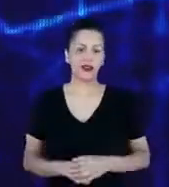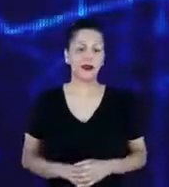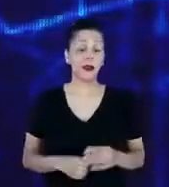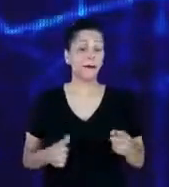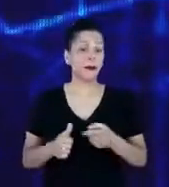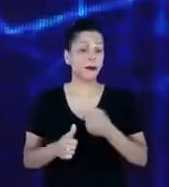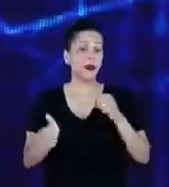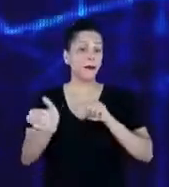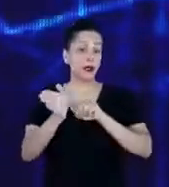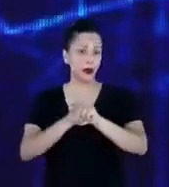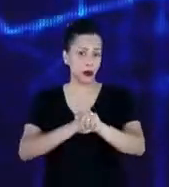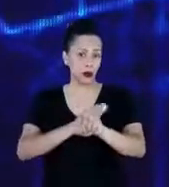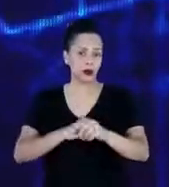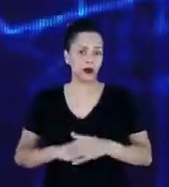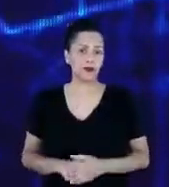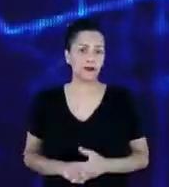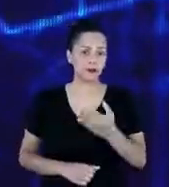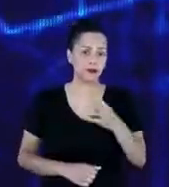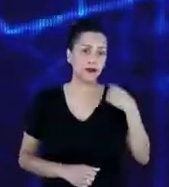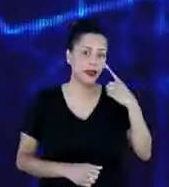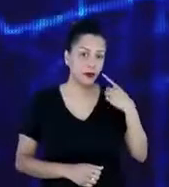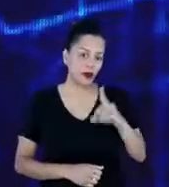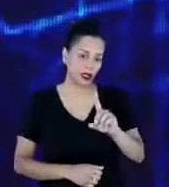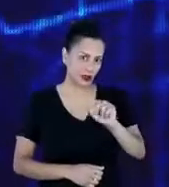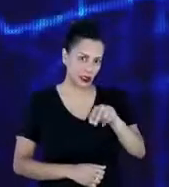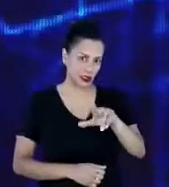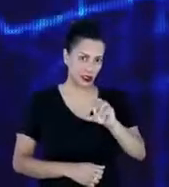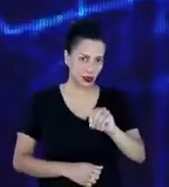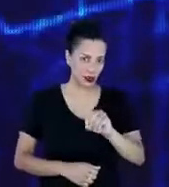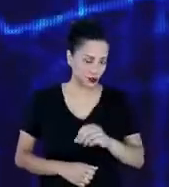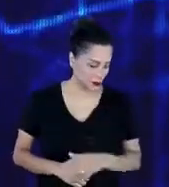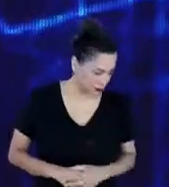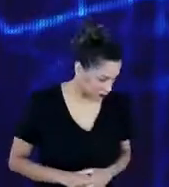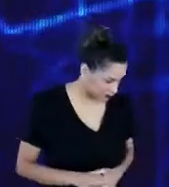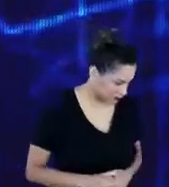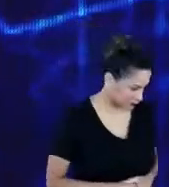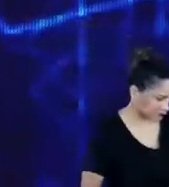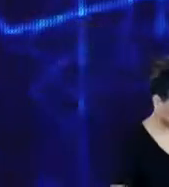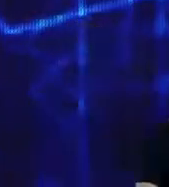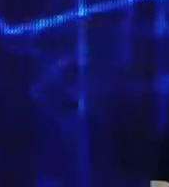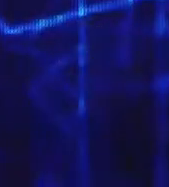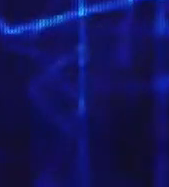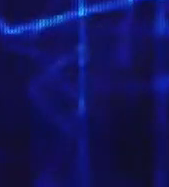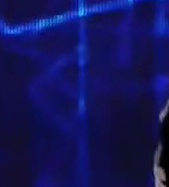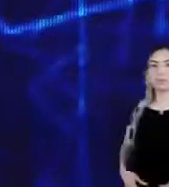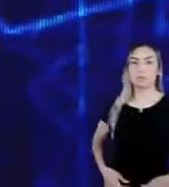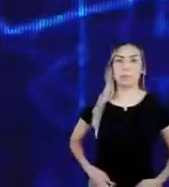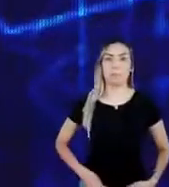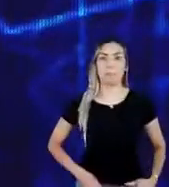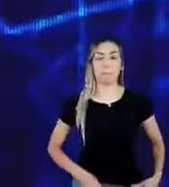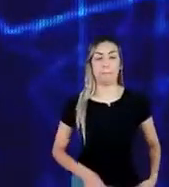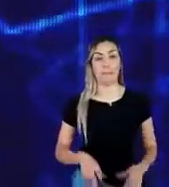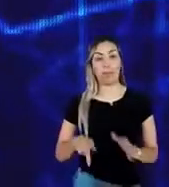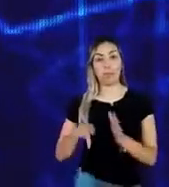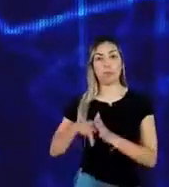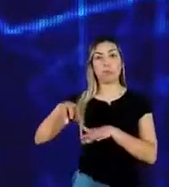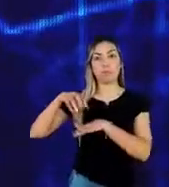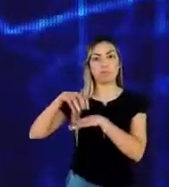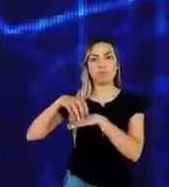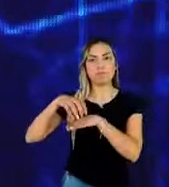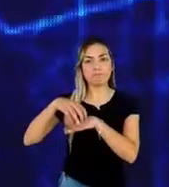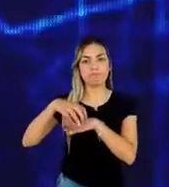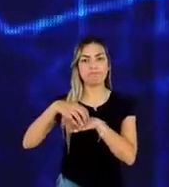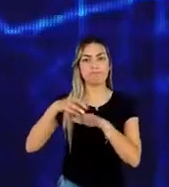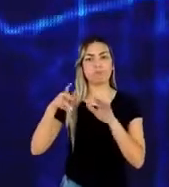chegou aqui, primeiro para o deputado Danilo Forte. Deputado, as fontes renováveis, em especial eólica e solar, têm